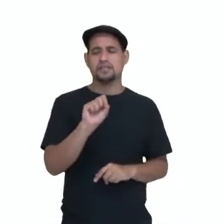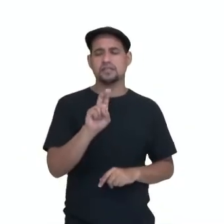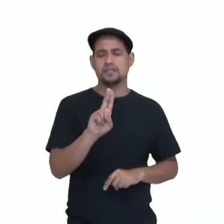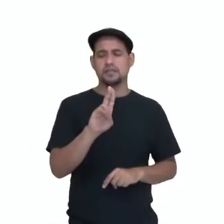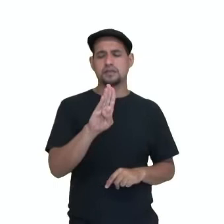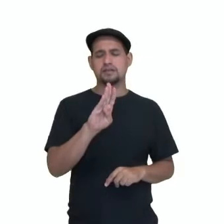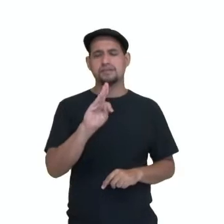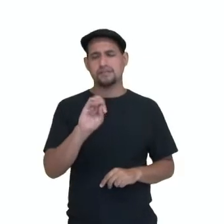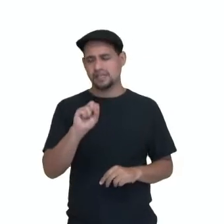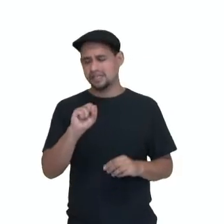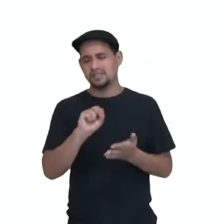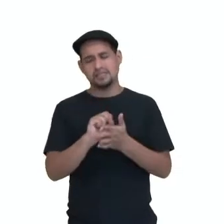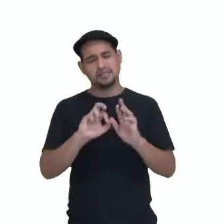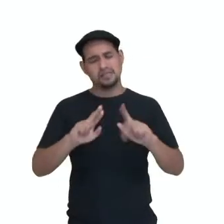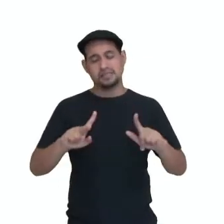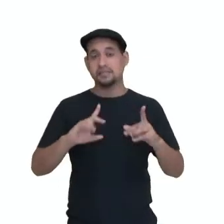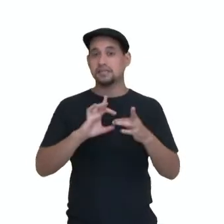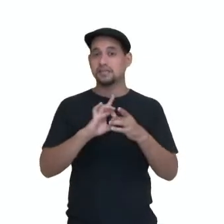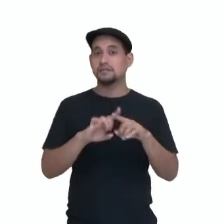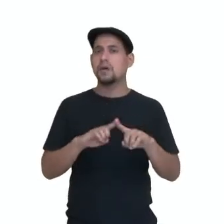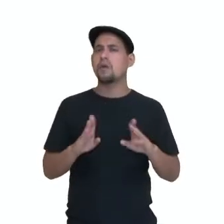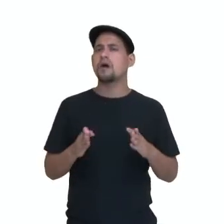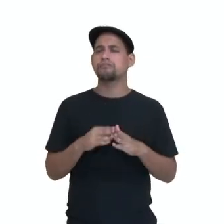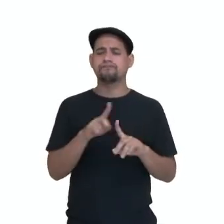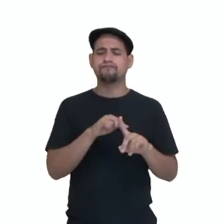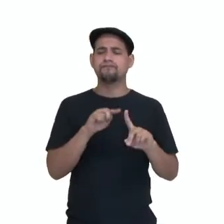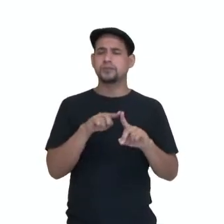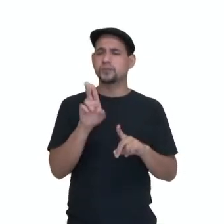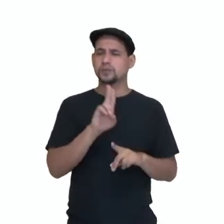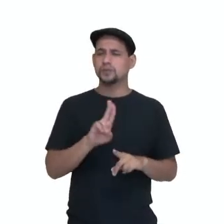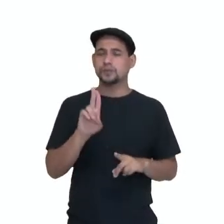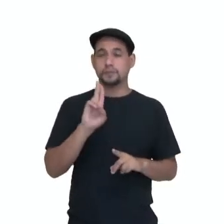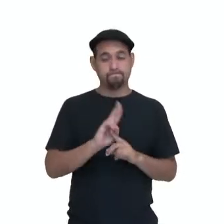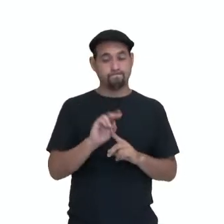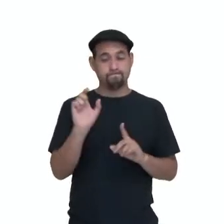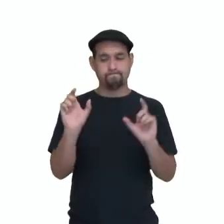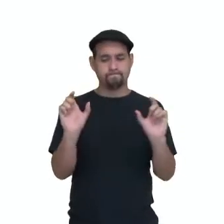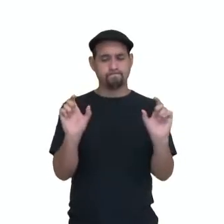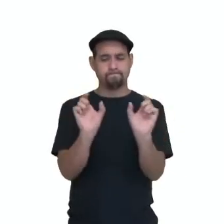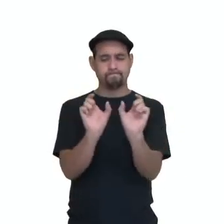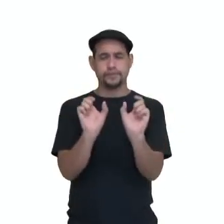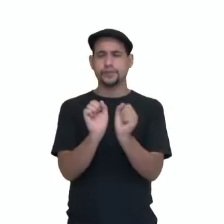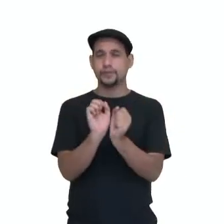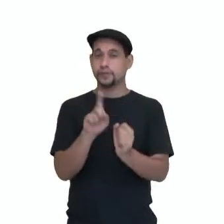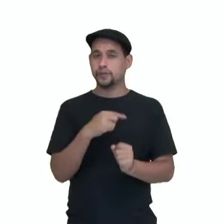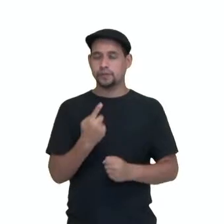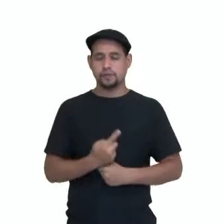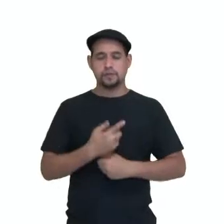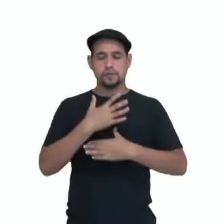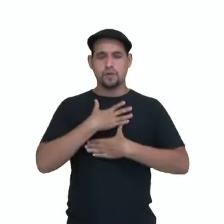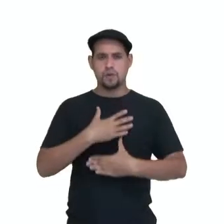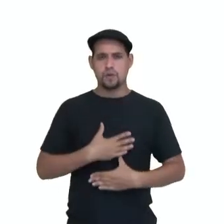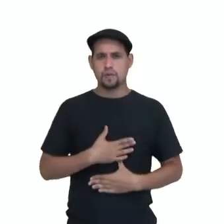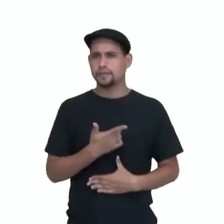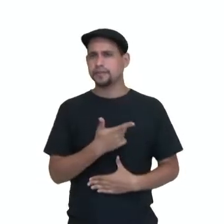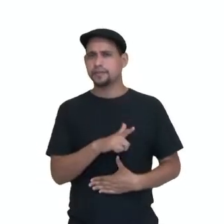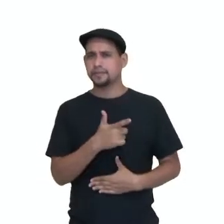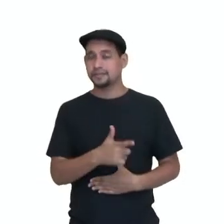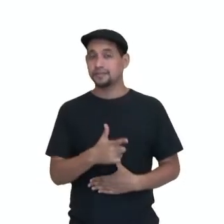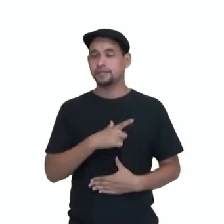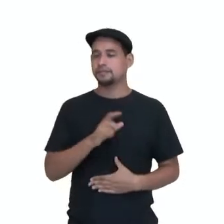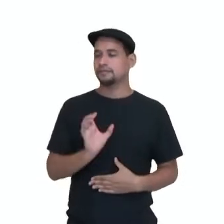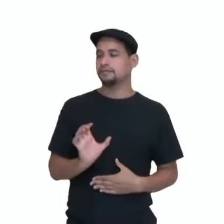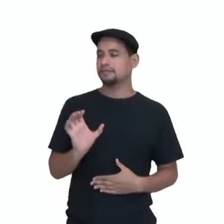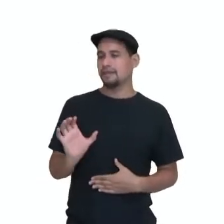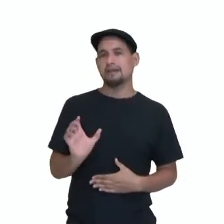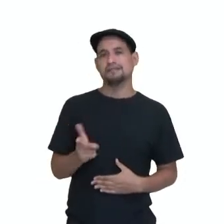intercelular. Qual que é a função? Preenche espaço entre os tecidos. No nosso corpo não existe um espaço que não